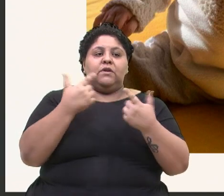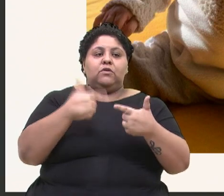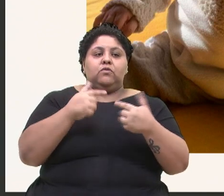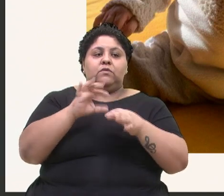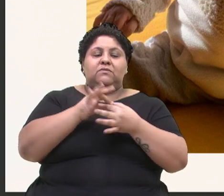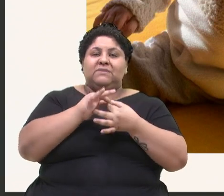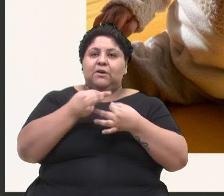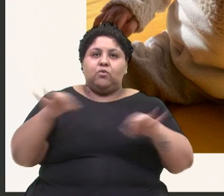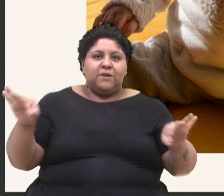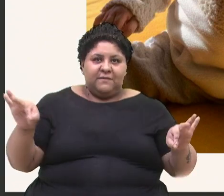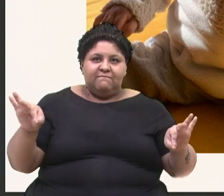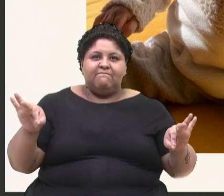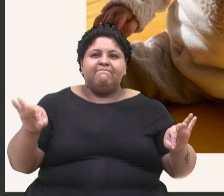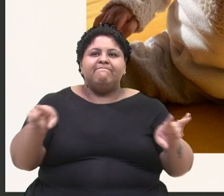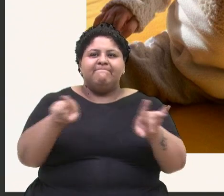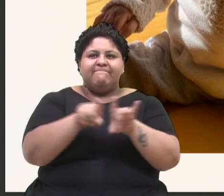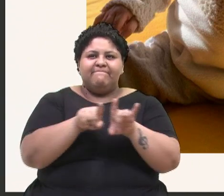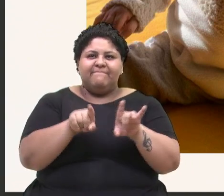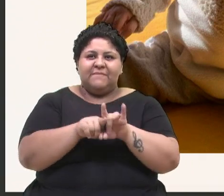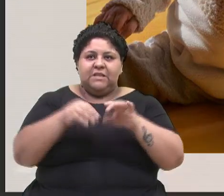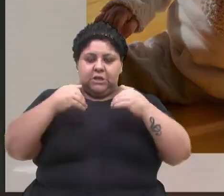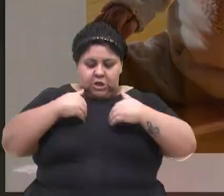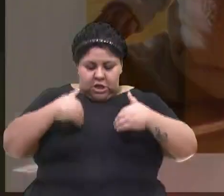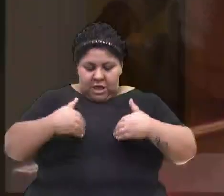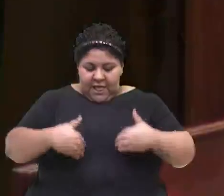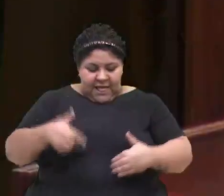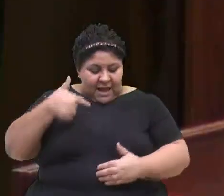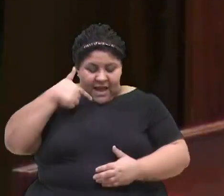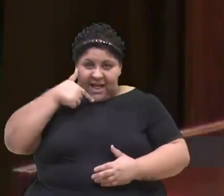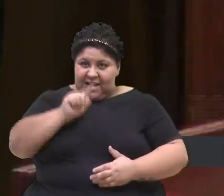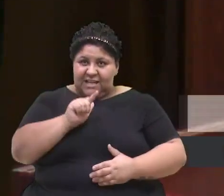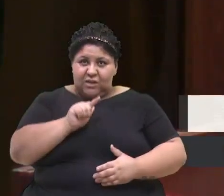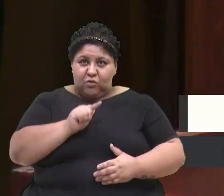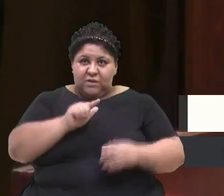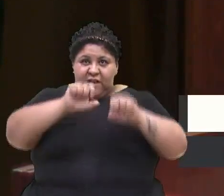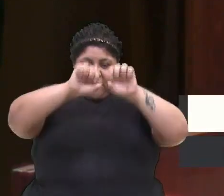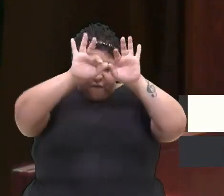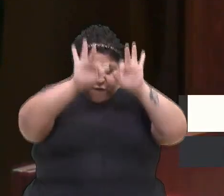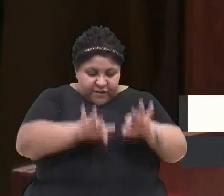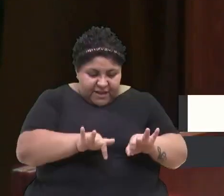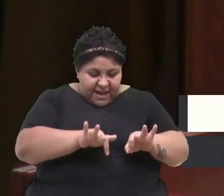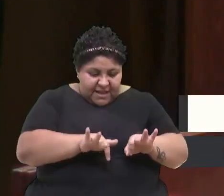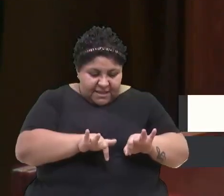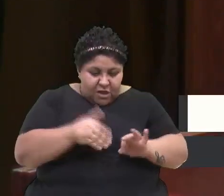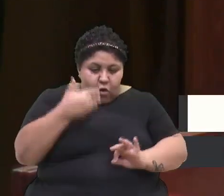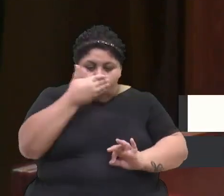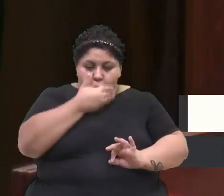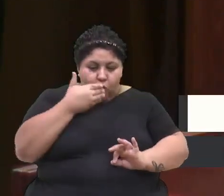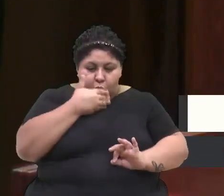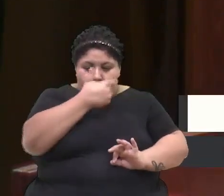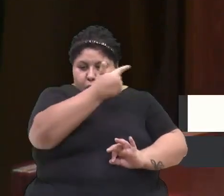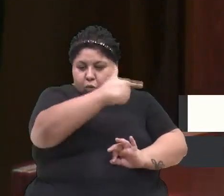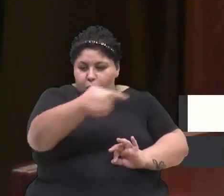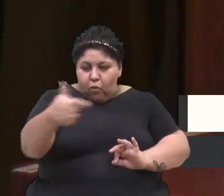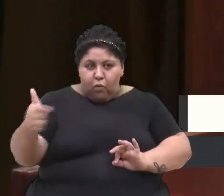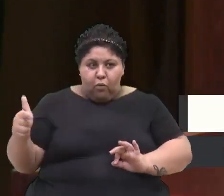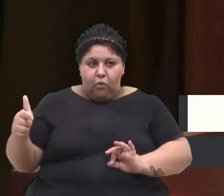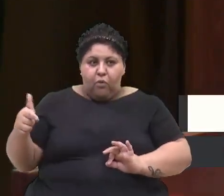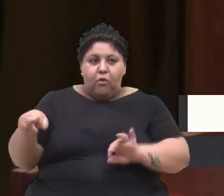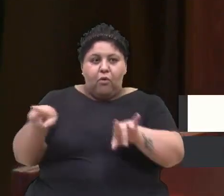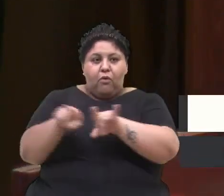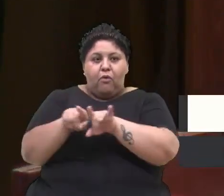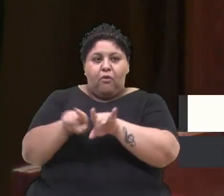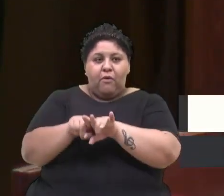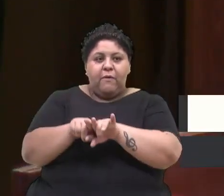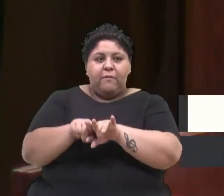vista da biologia, o organismo ele não consegue decompor o colesterol e outros lipídios. Quais são